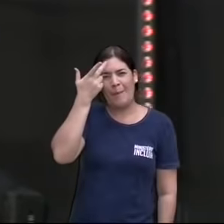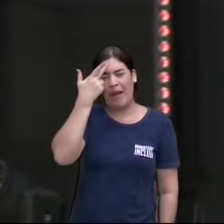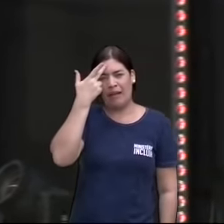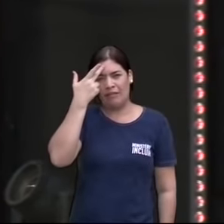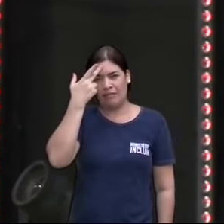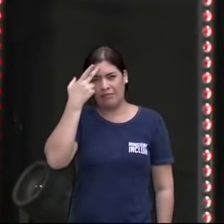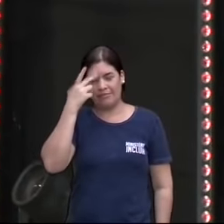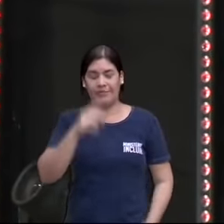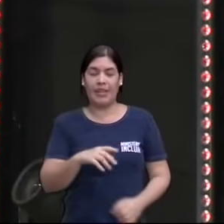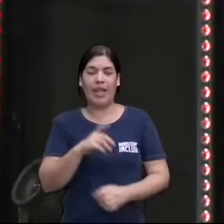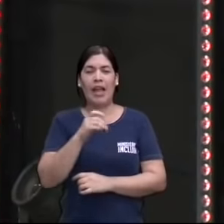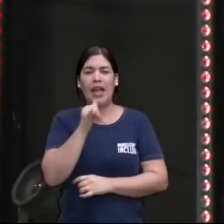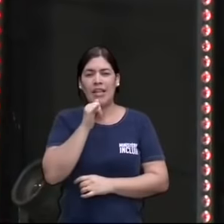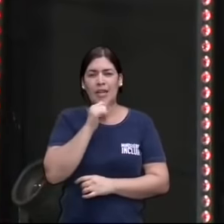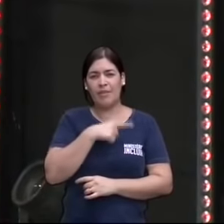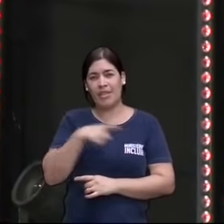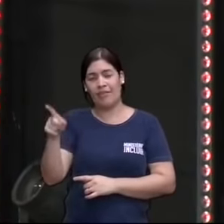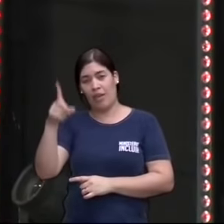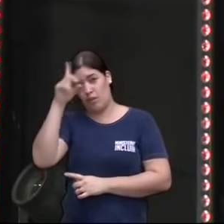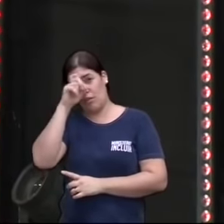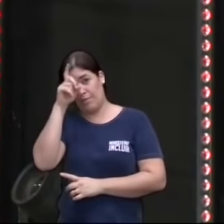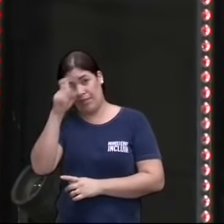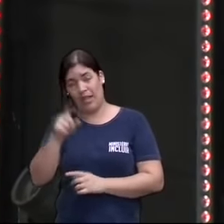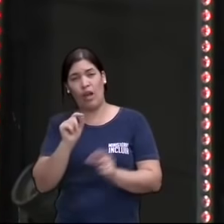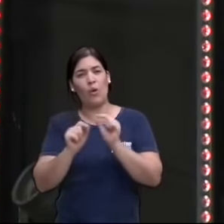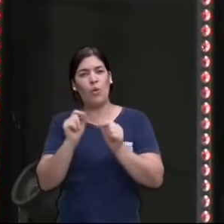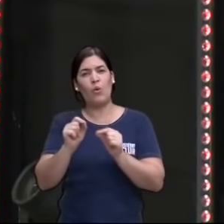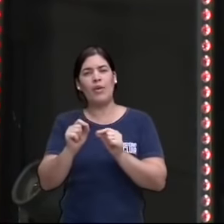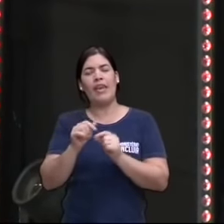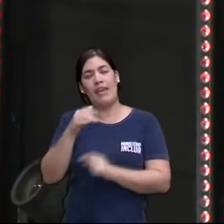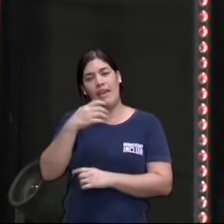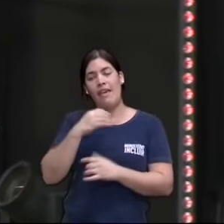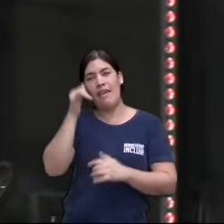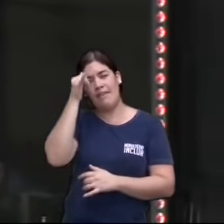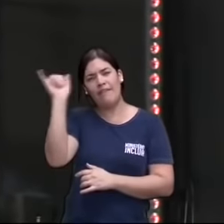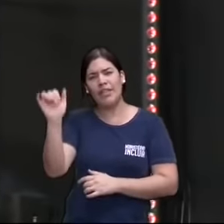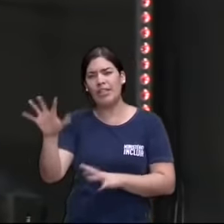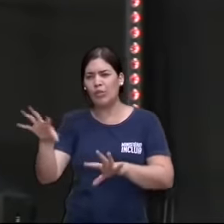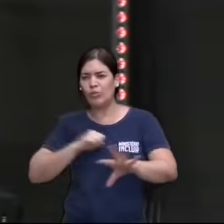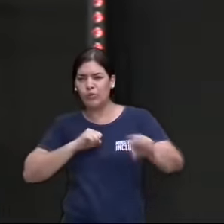Você vai no hospital, eles fazem de tudo para não ter o quê? Contaminação.